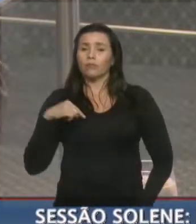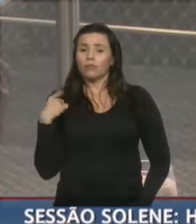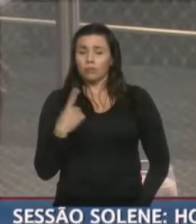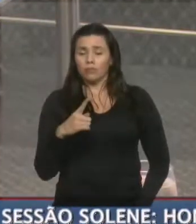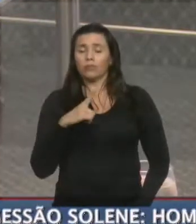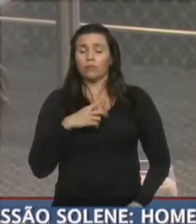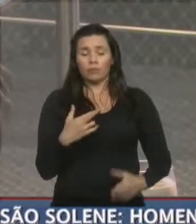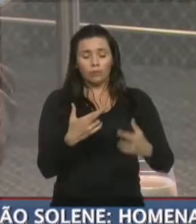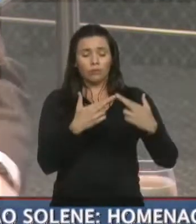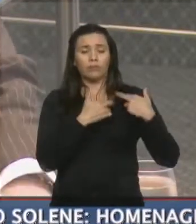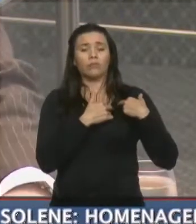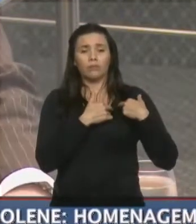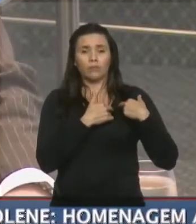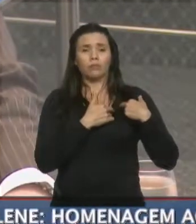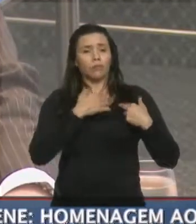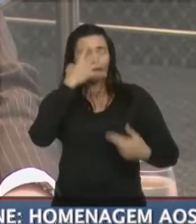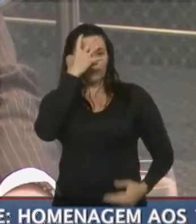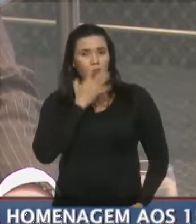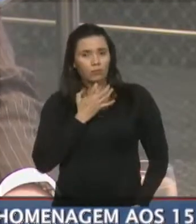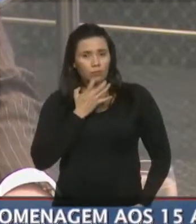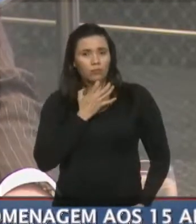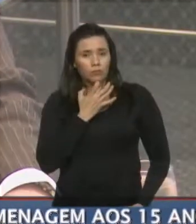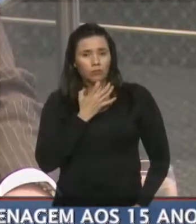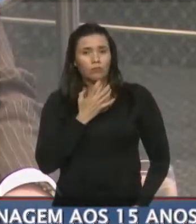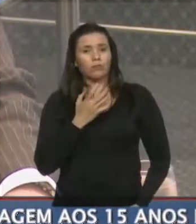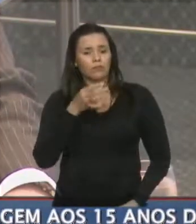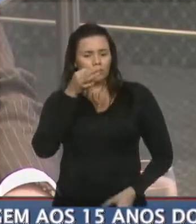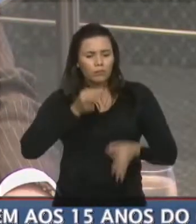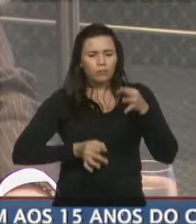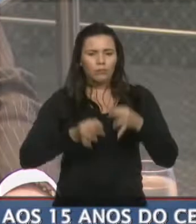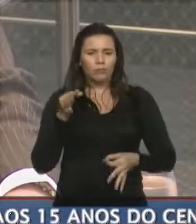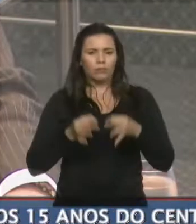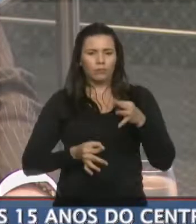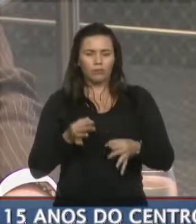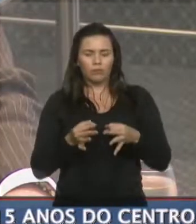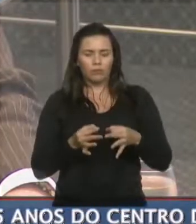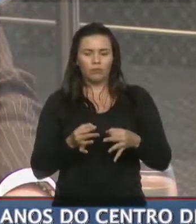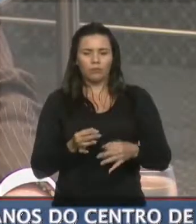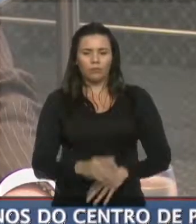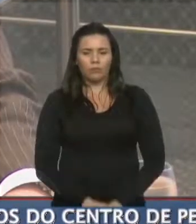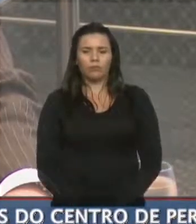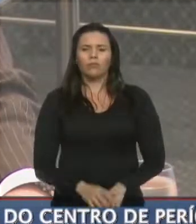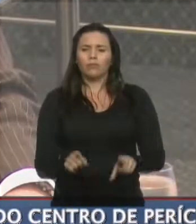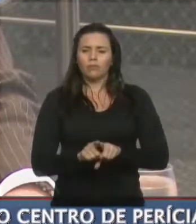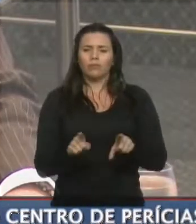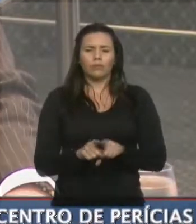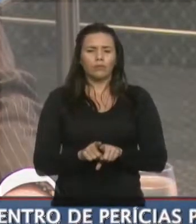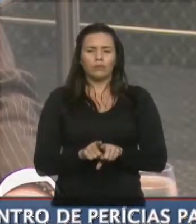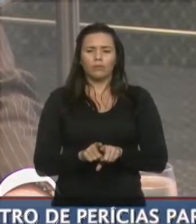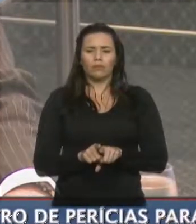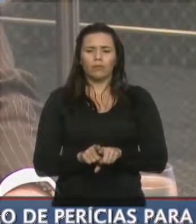corretos, diretos, né, e, acima de tudo, né, imparciais. Então,